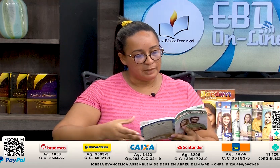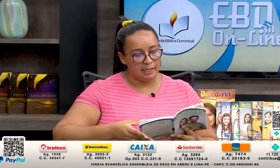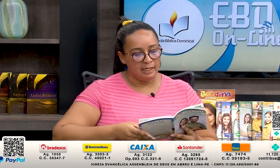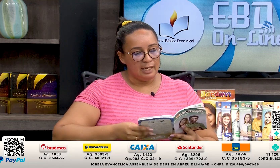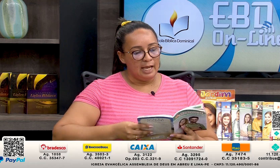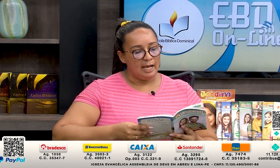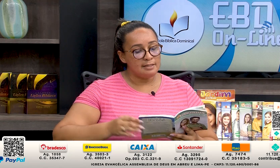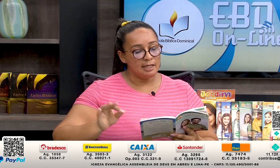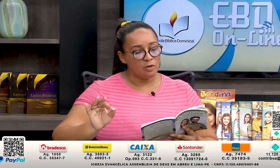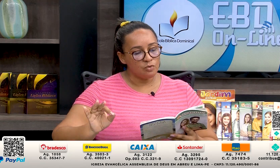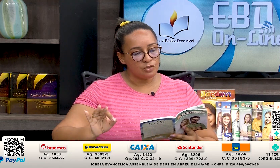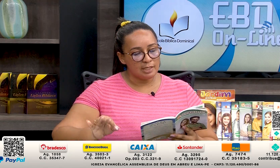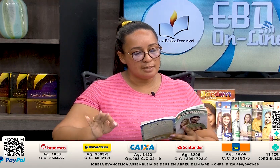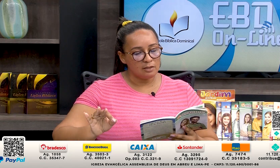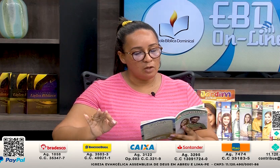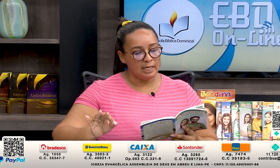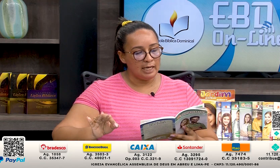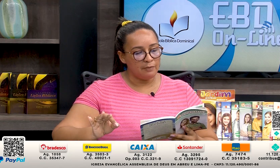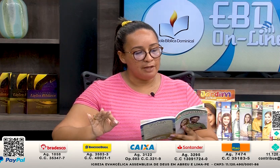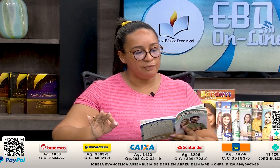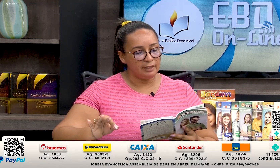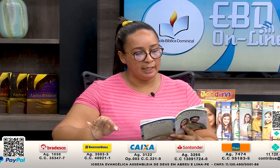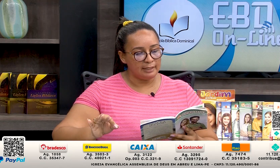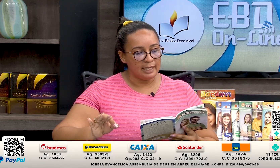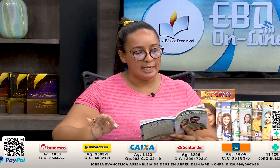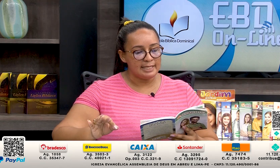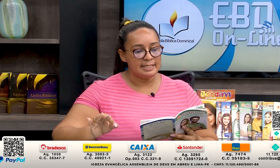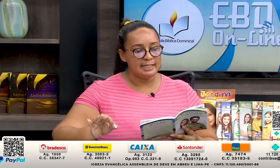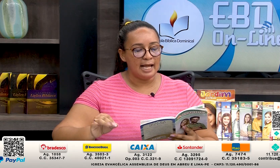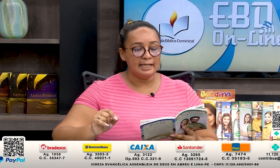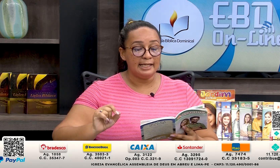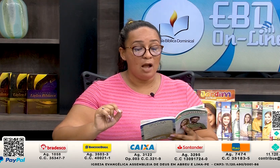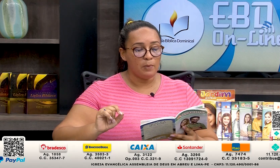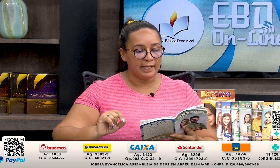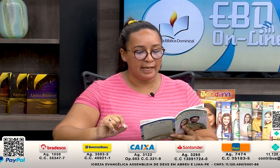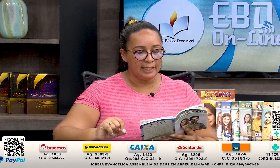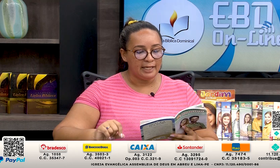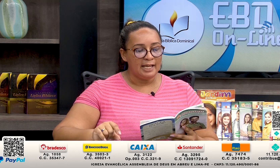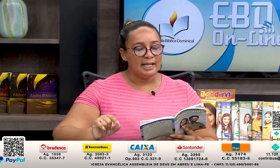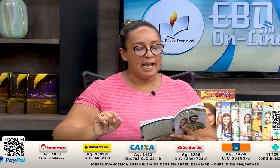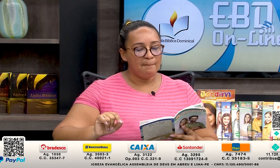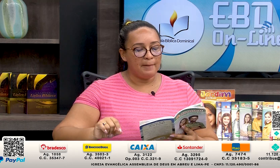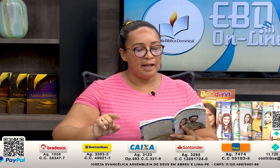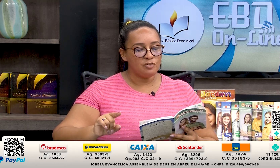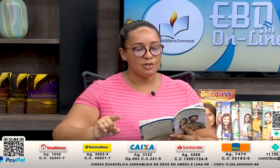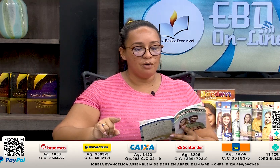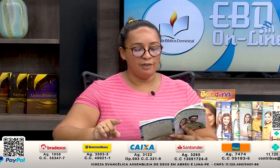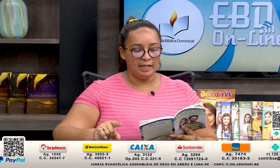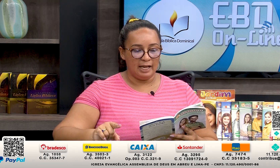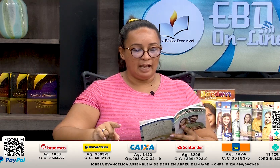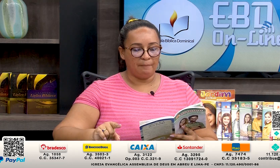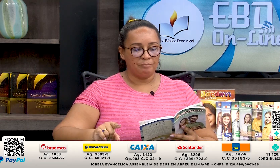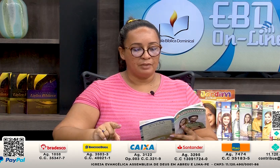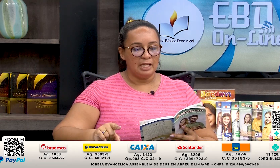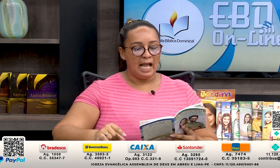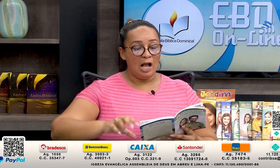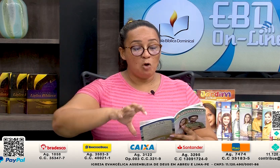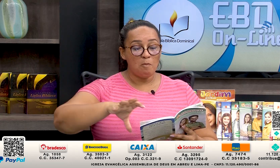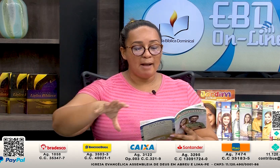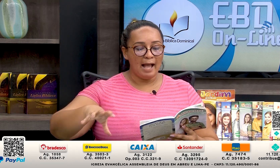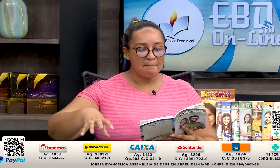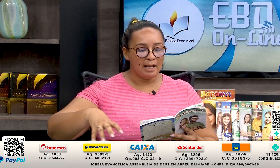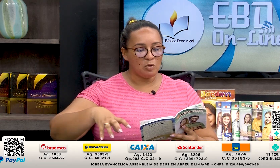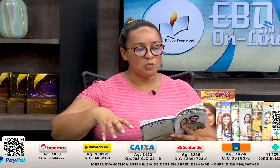né as circunstâncias tornarão Evidente a necessidade de alguém capaz de governar